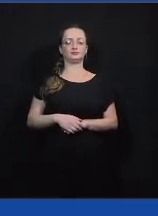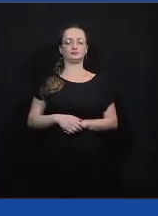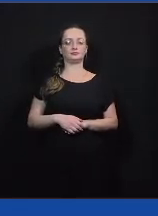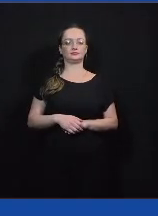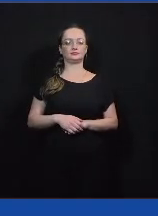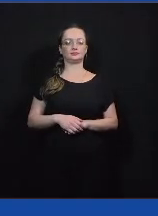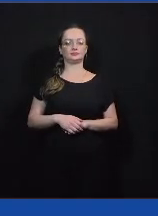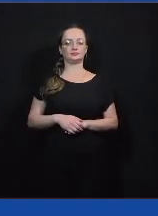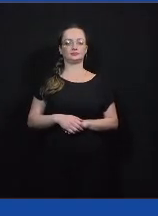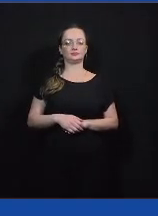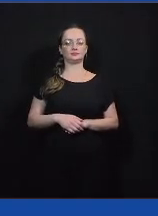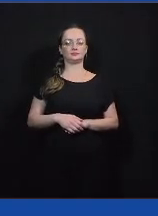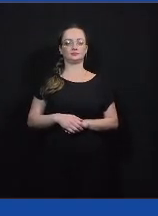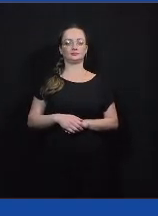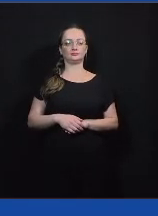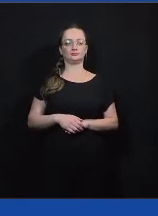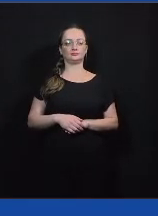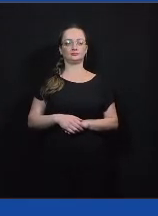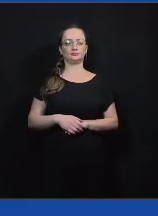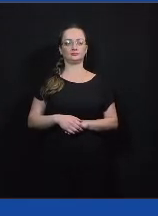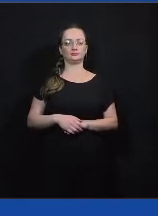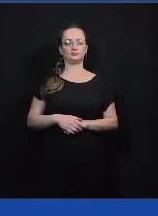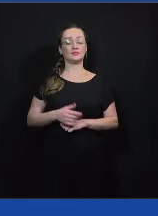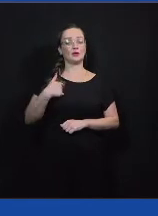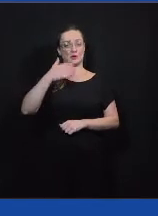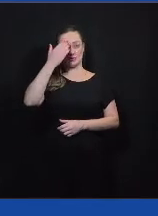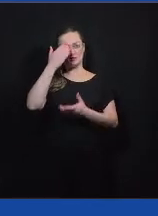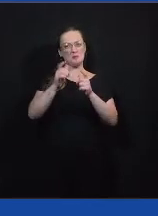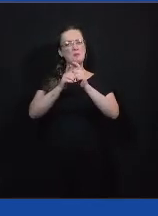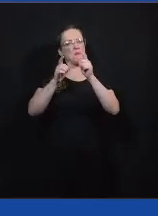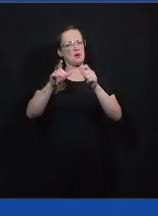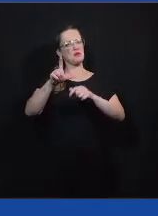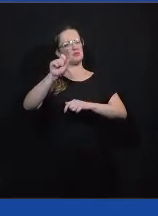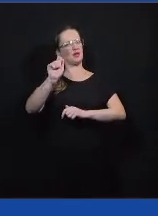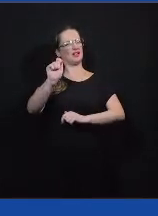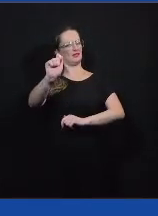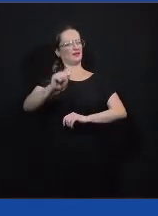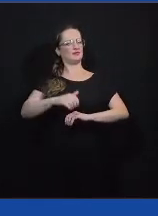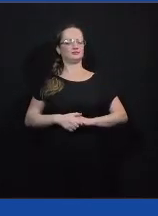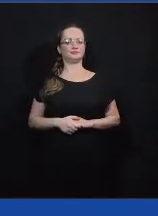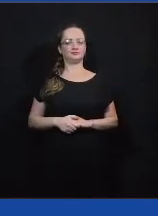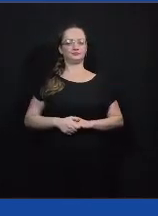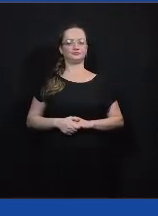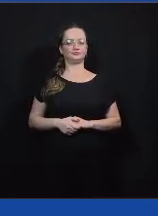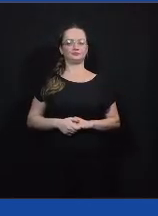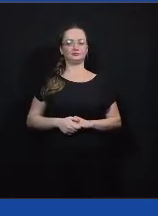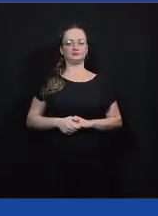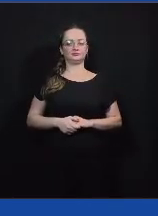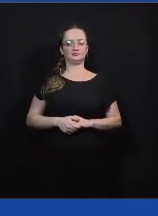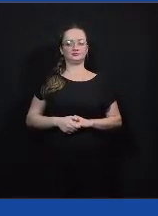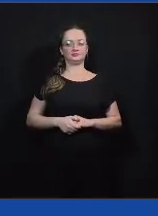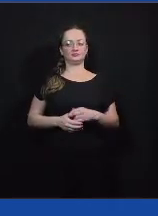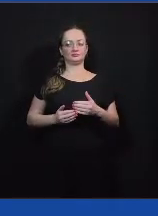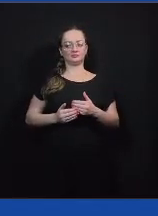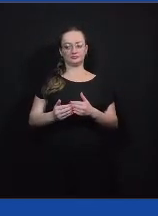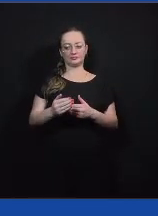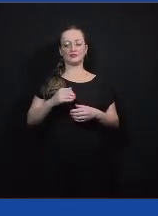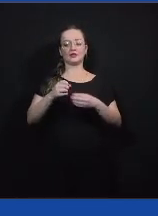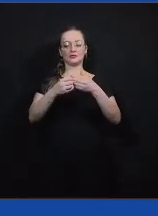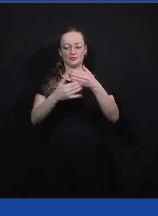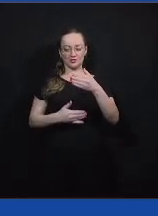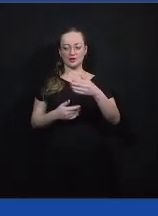eu acho que até a maioria em ser na sequência